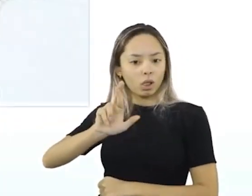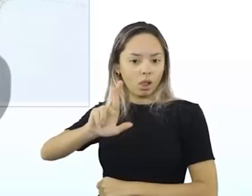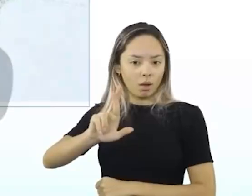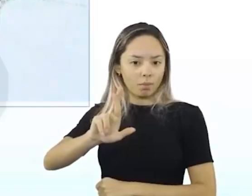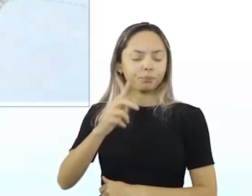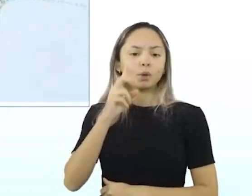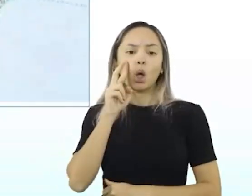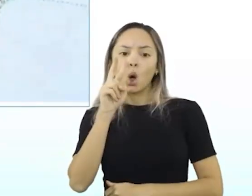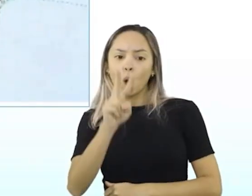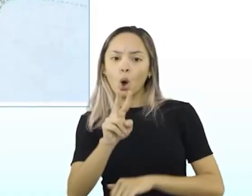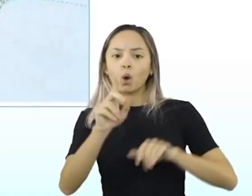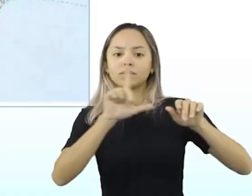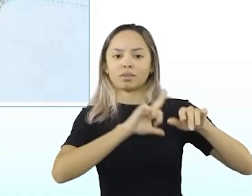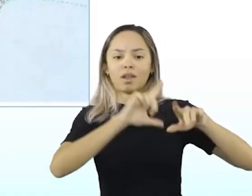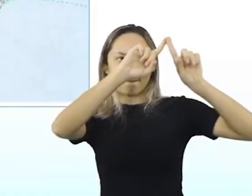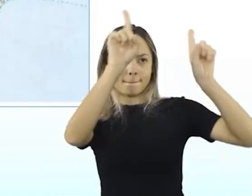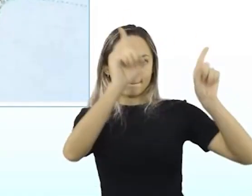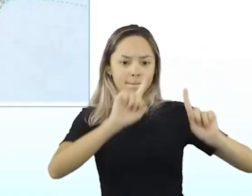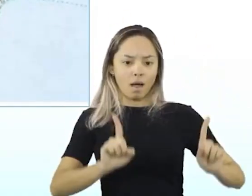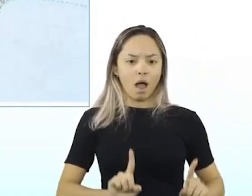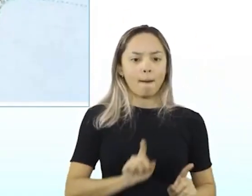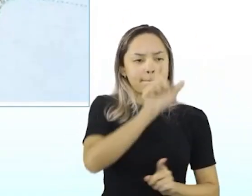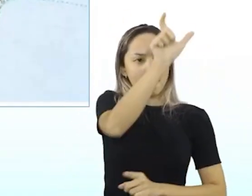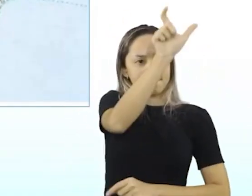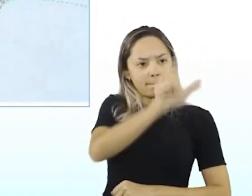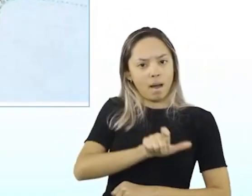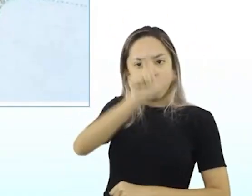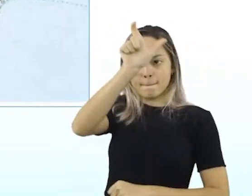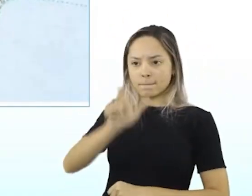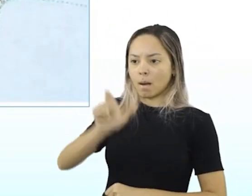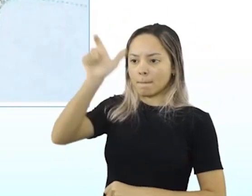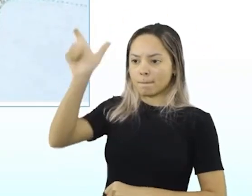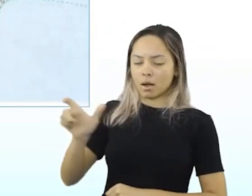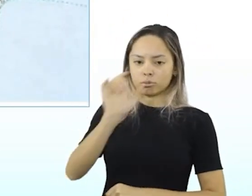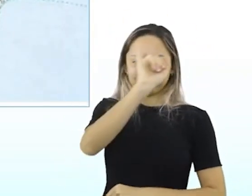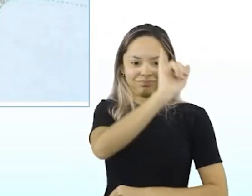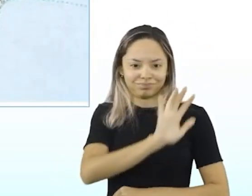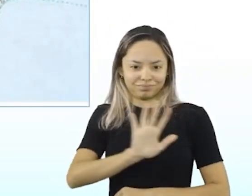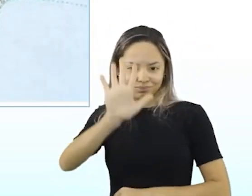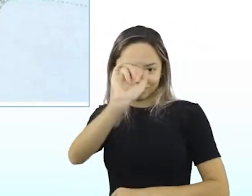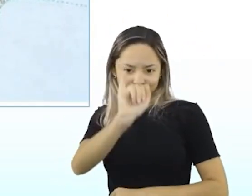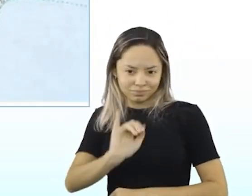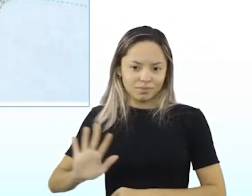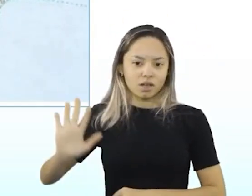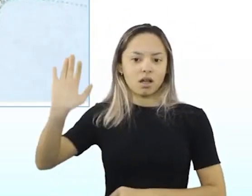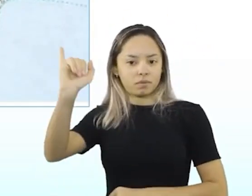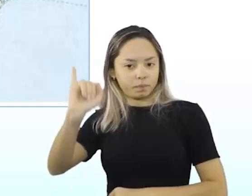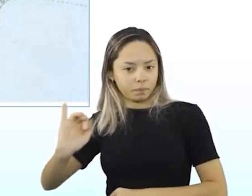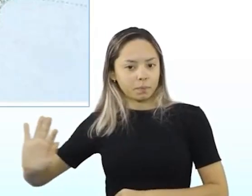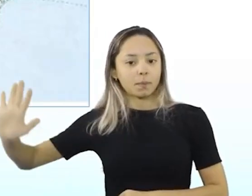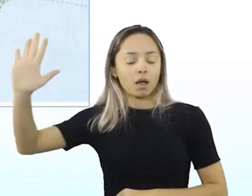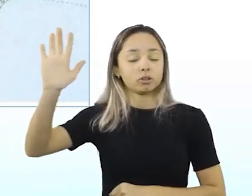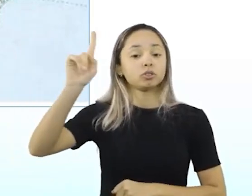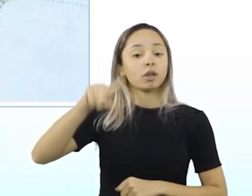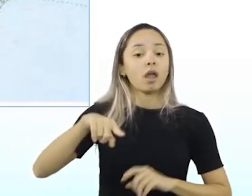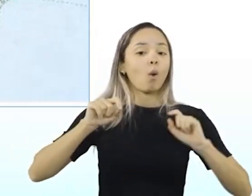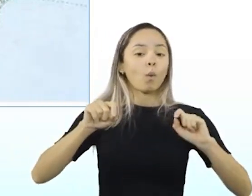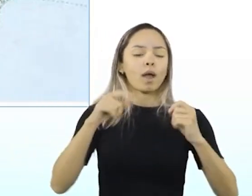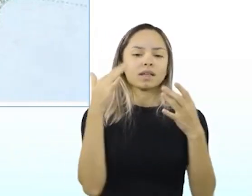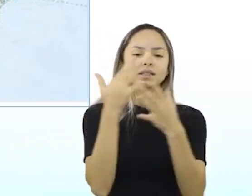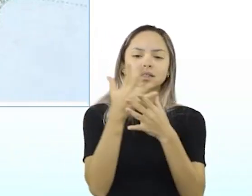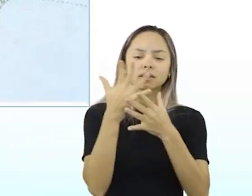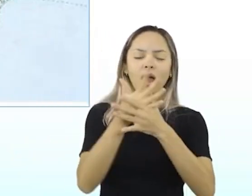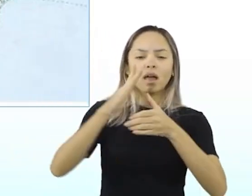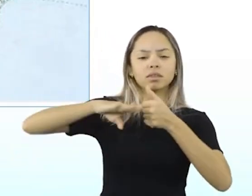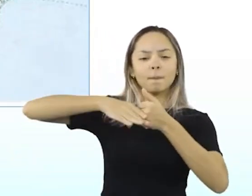Enem. Perceba nesse mapa, inclusive embasando o resultado do último censo, né, que as cidades médias